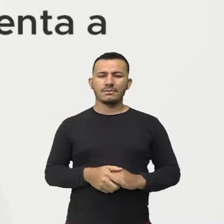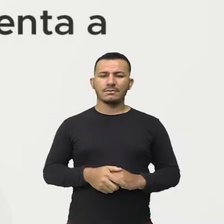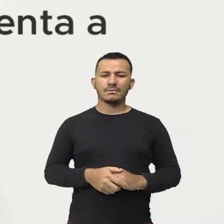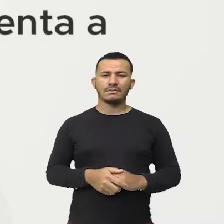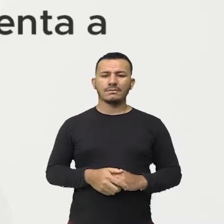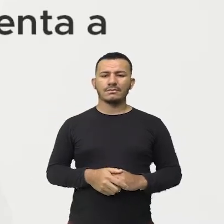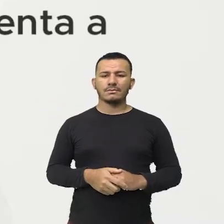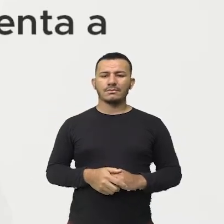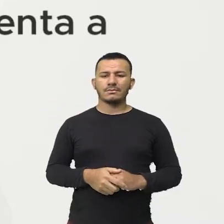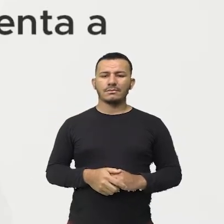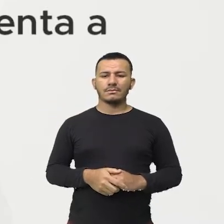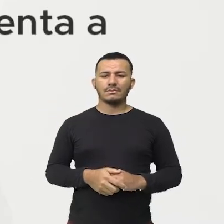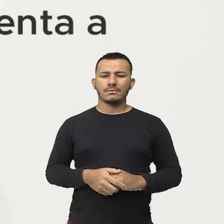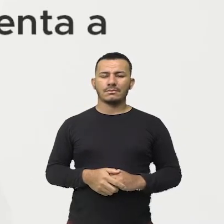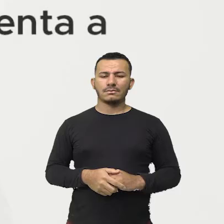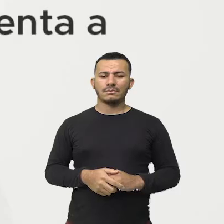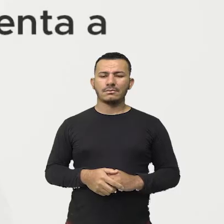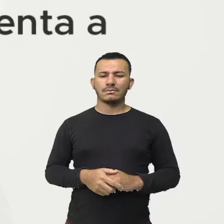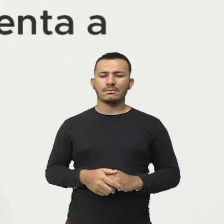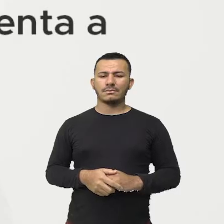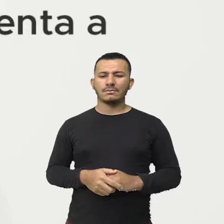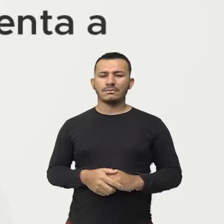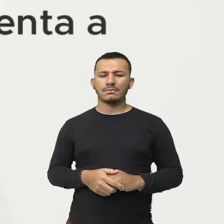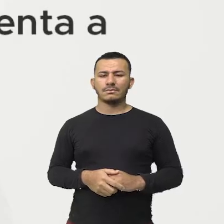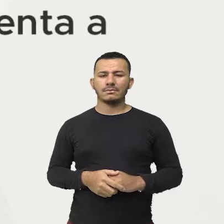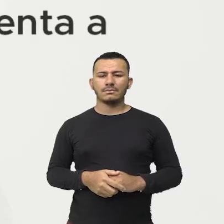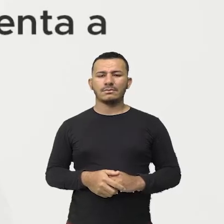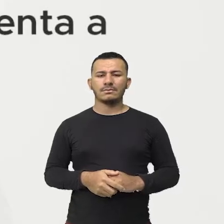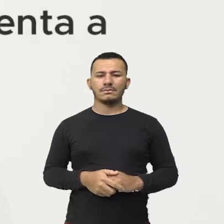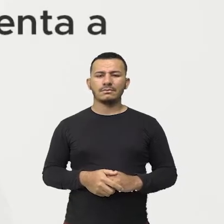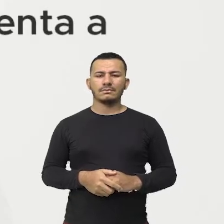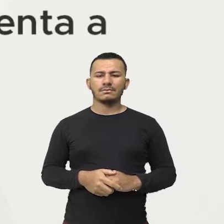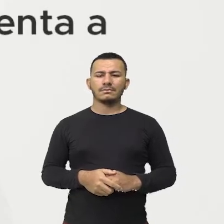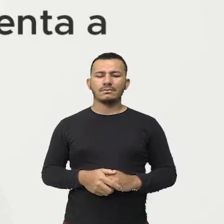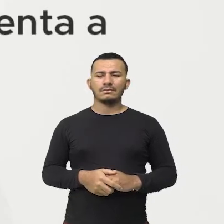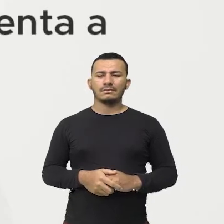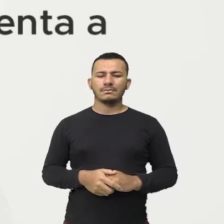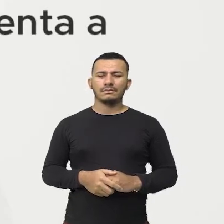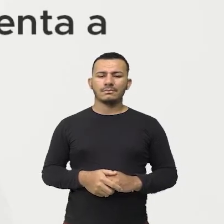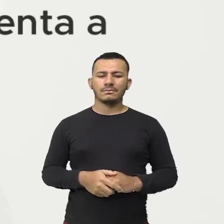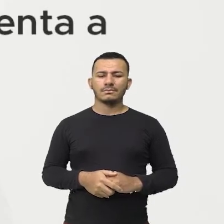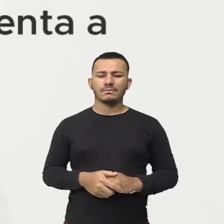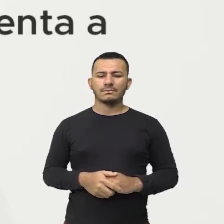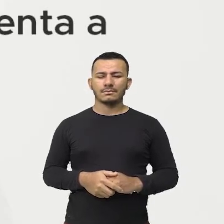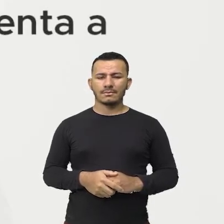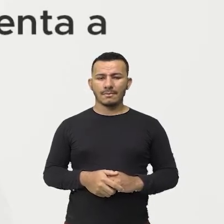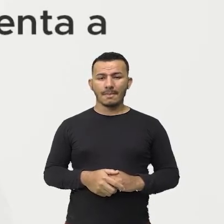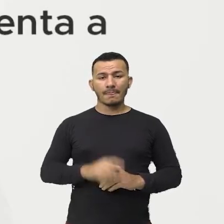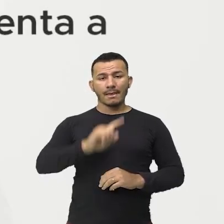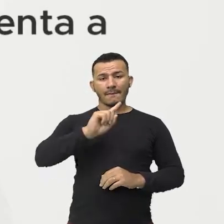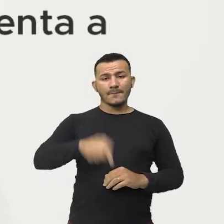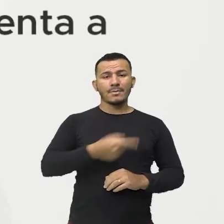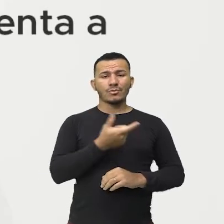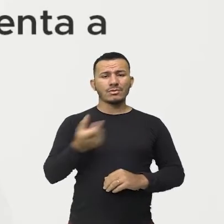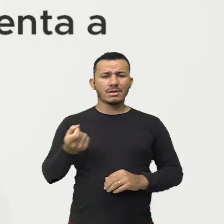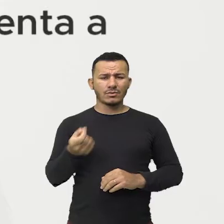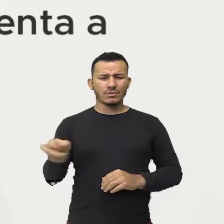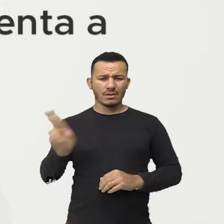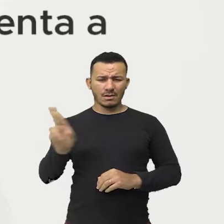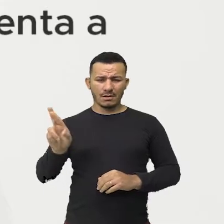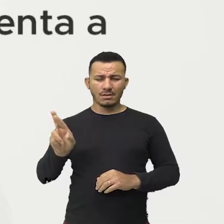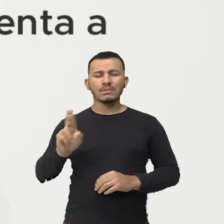reais. Vamos colocar em dinheiro, né, para ficar bem certinho aqui. 1.200